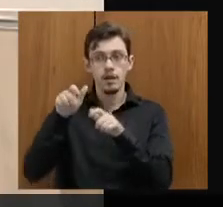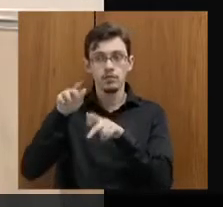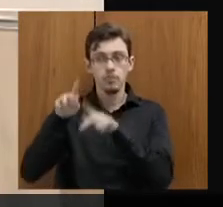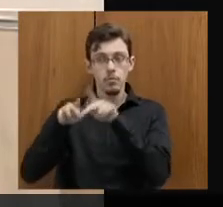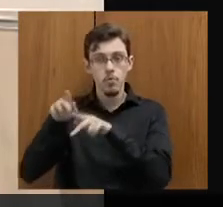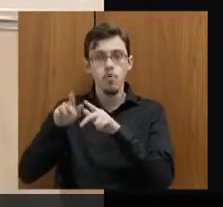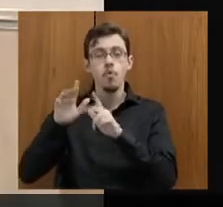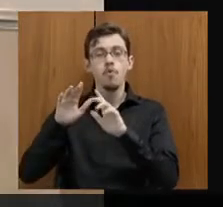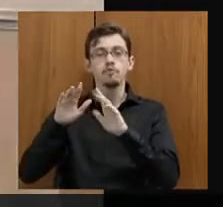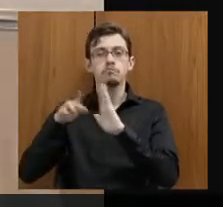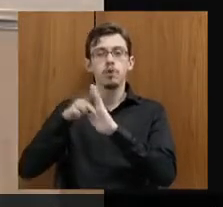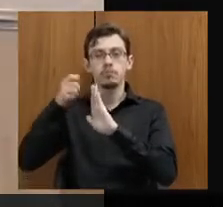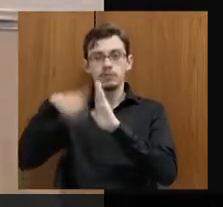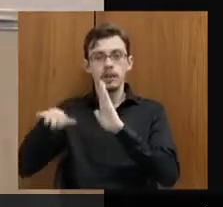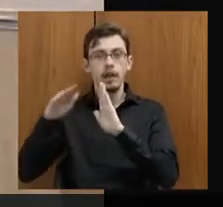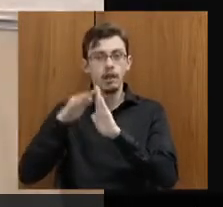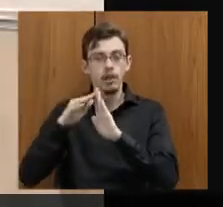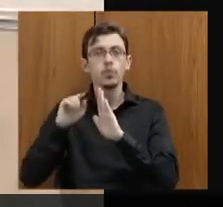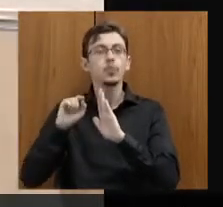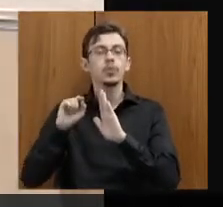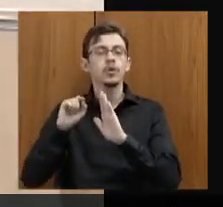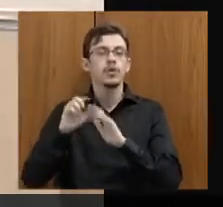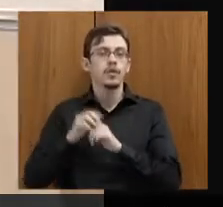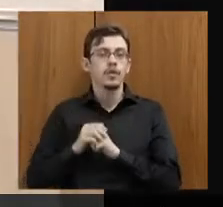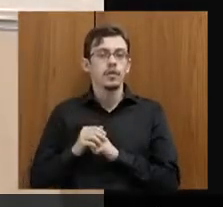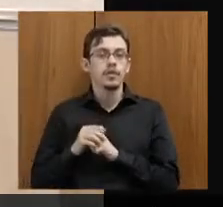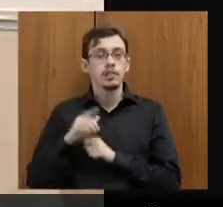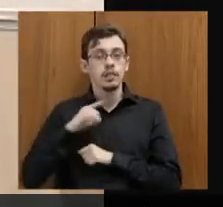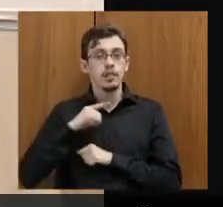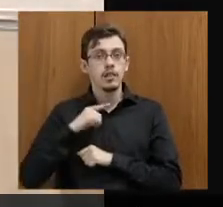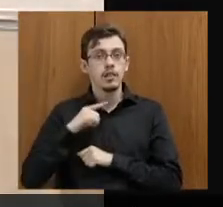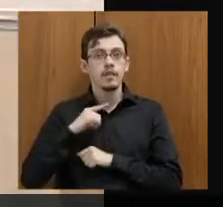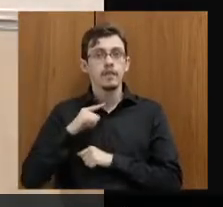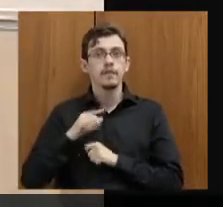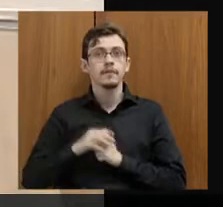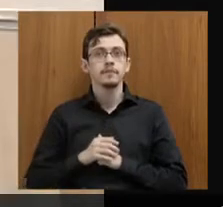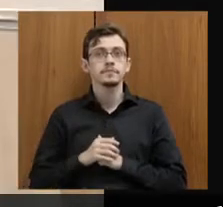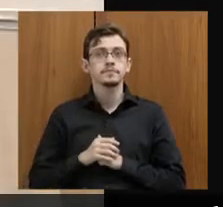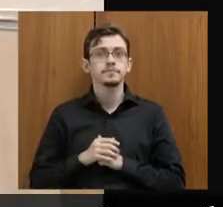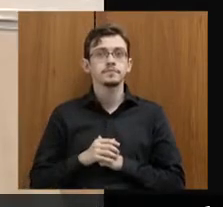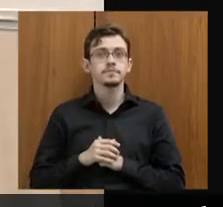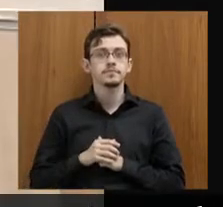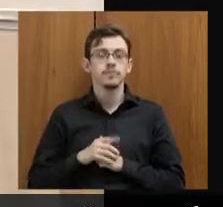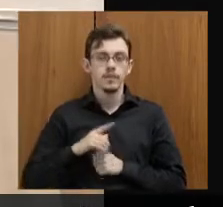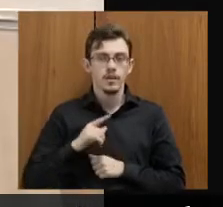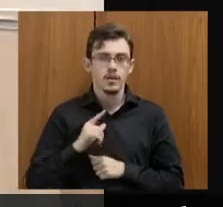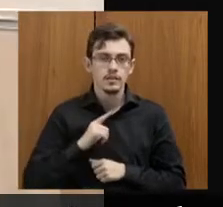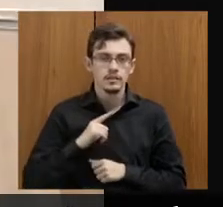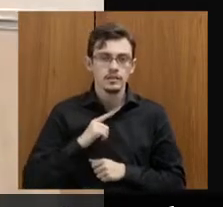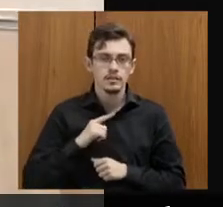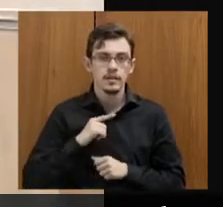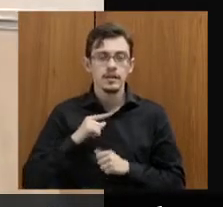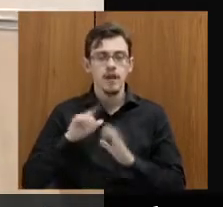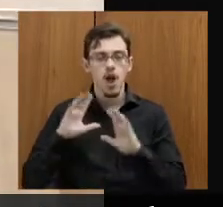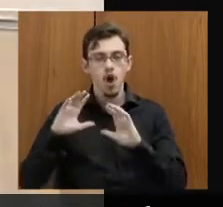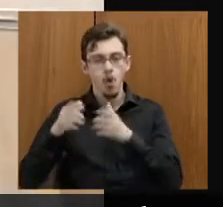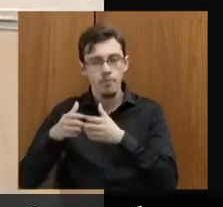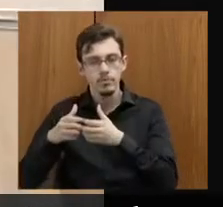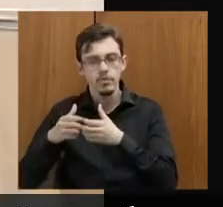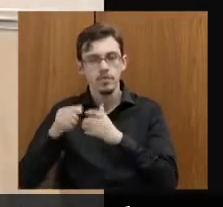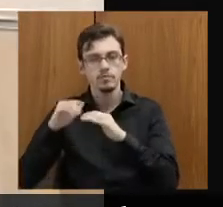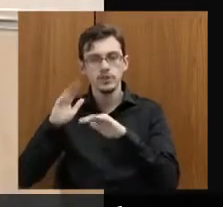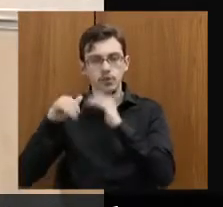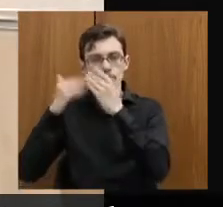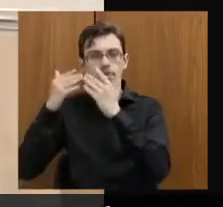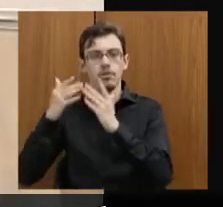posse das de terreiro Tem a participação né da ponte com a participação tanto da comissão Estadual de desenvolvimento